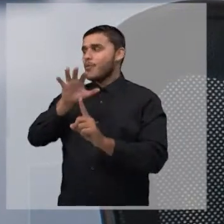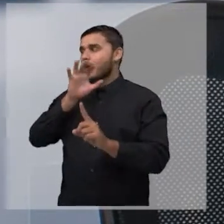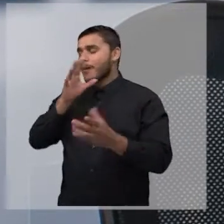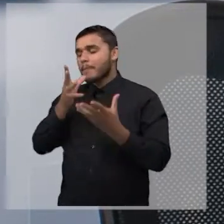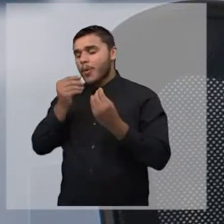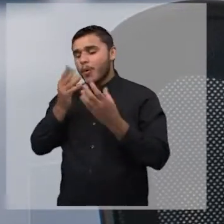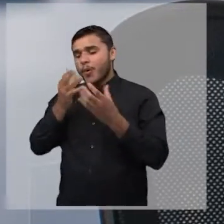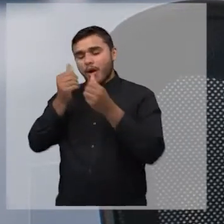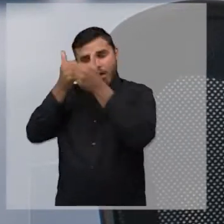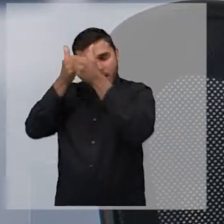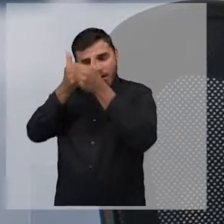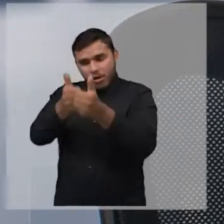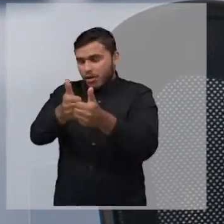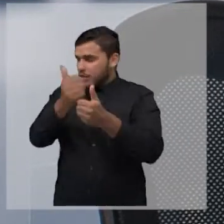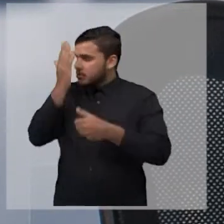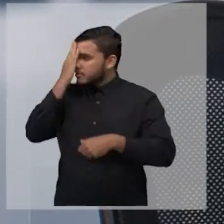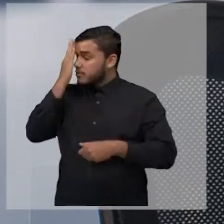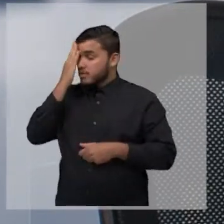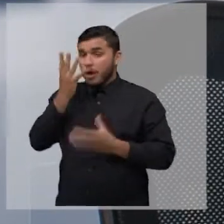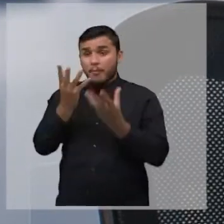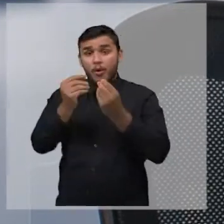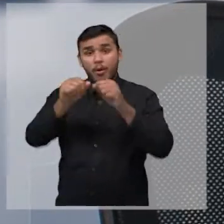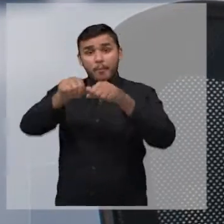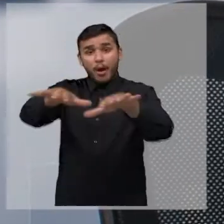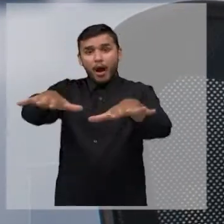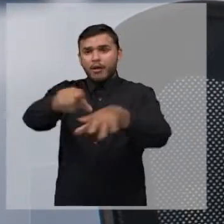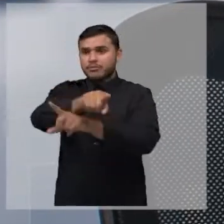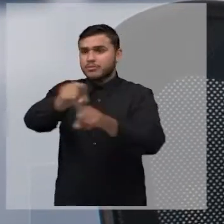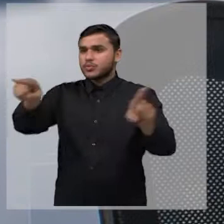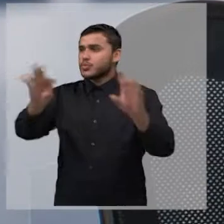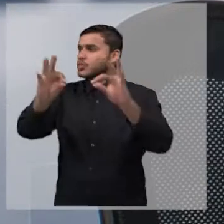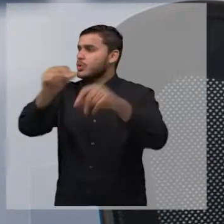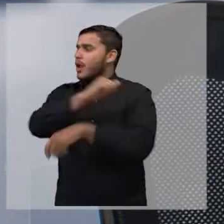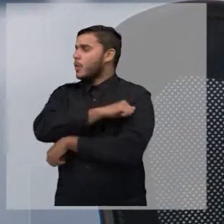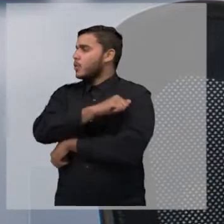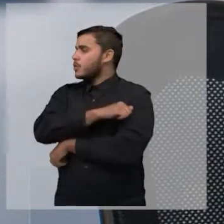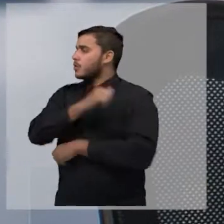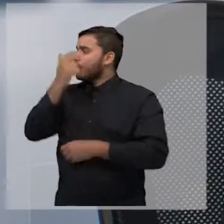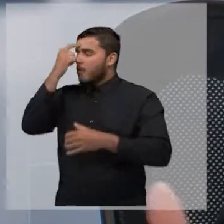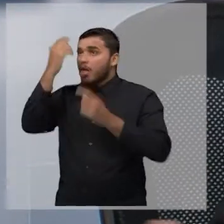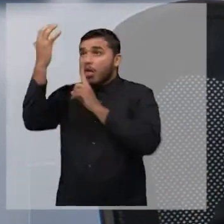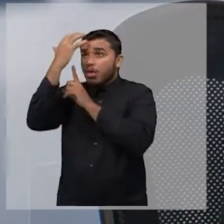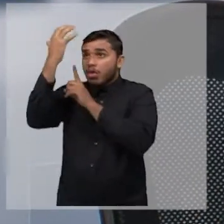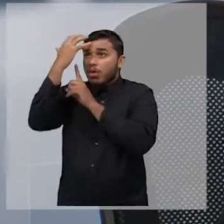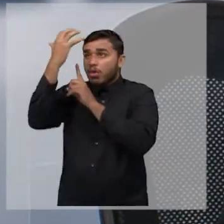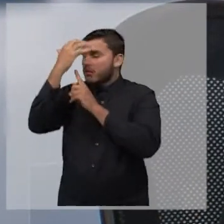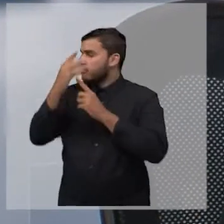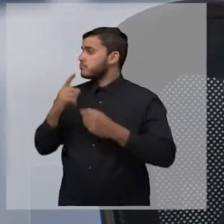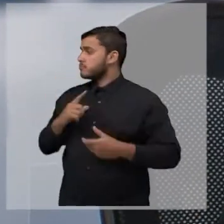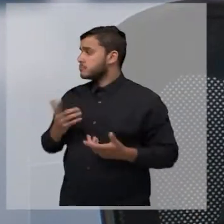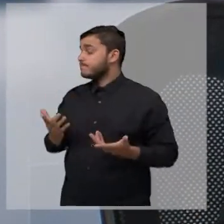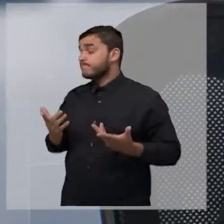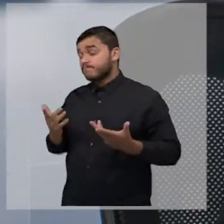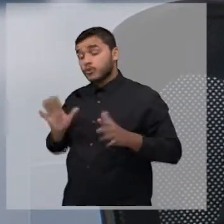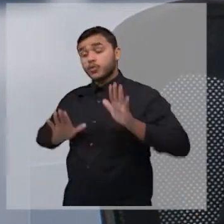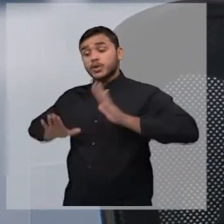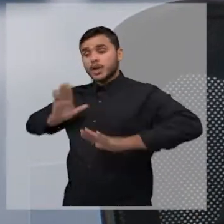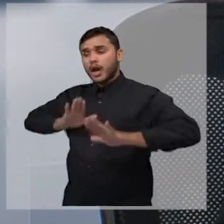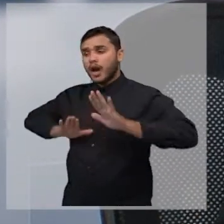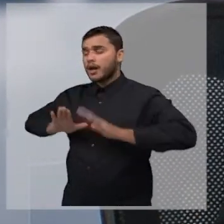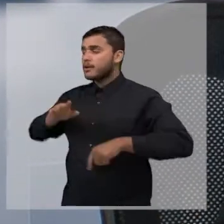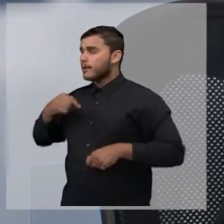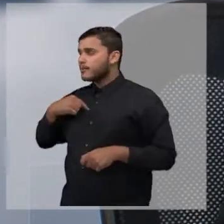esses próprios cursos. Eu acho que está se pagando um preço muito alto. Por quê? O que está me chamando a atenção? Poxa